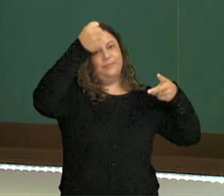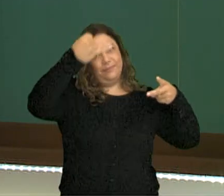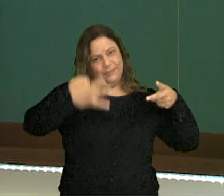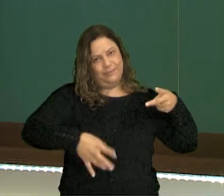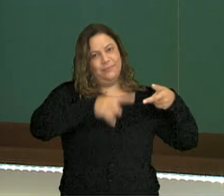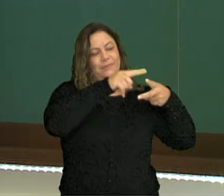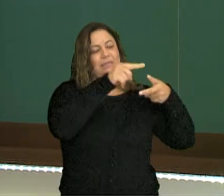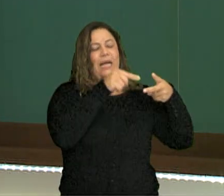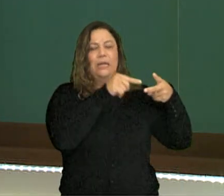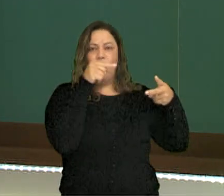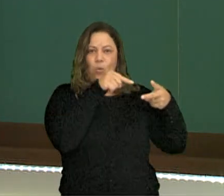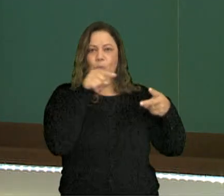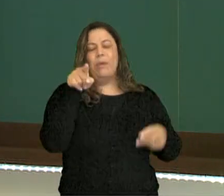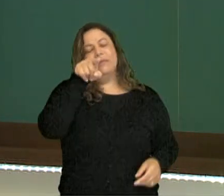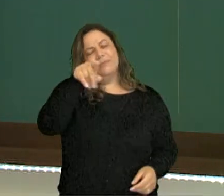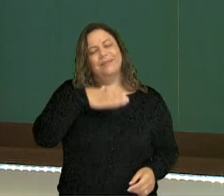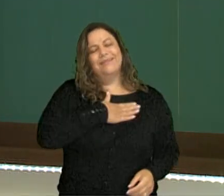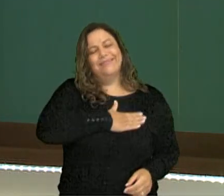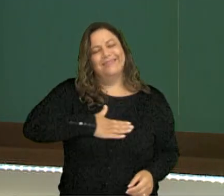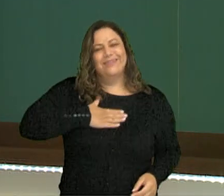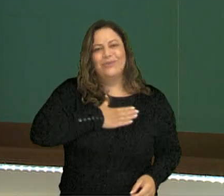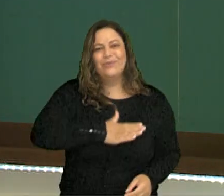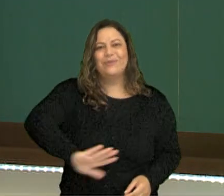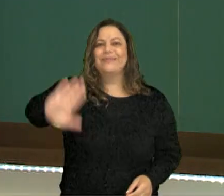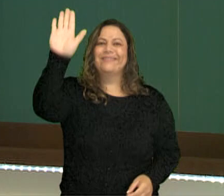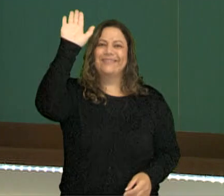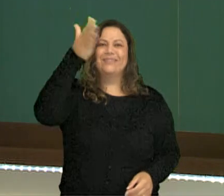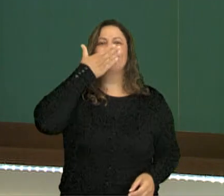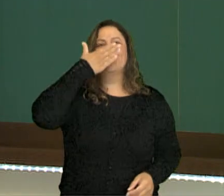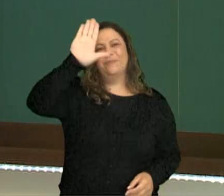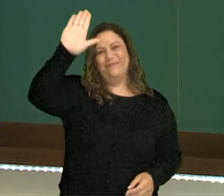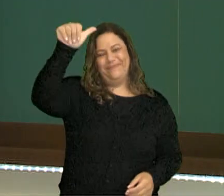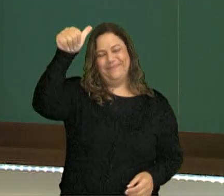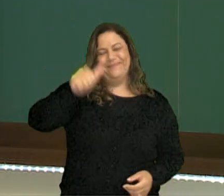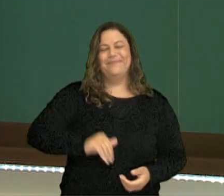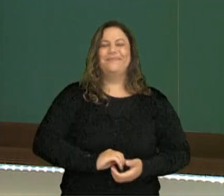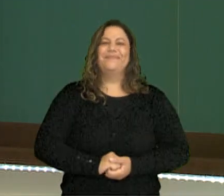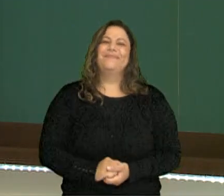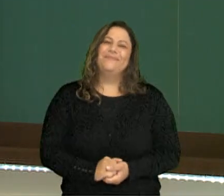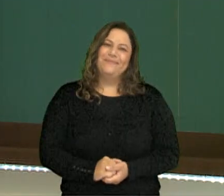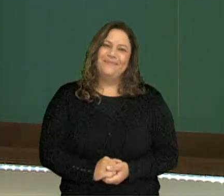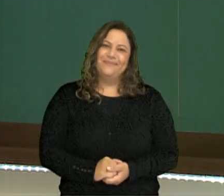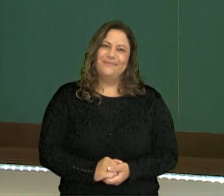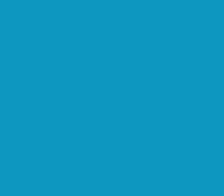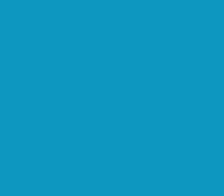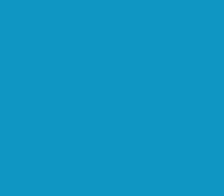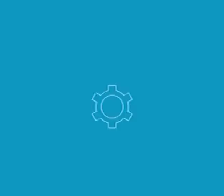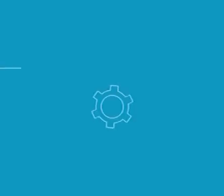convencionais. Espero que vocês tenham gostado. Até breve!